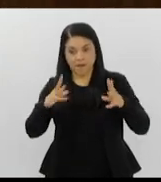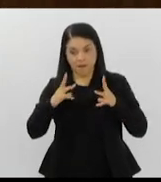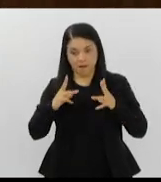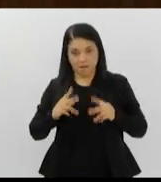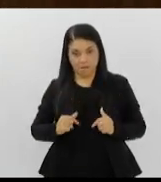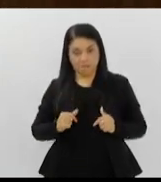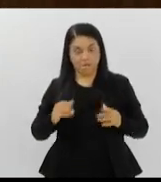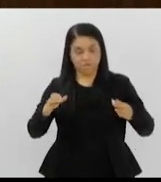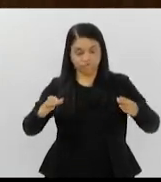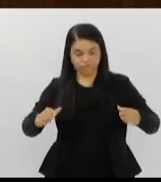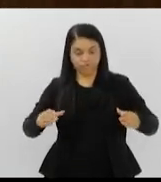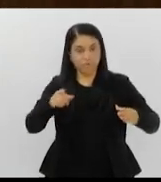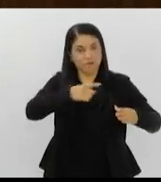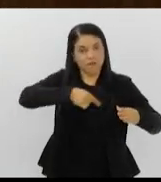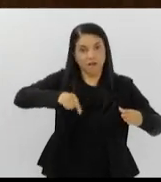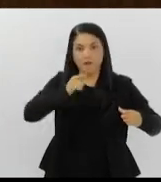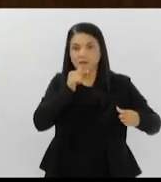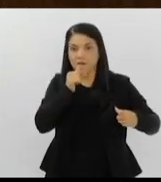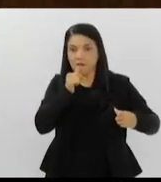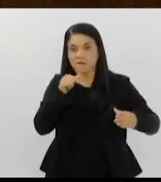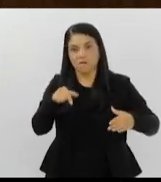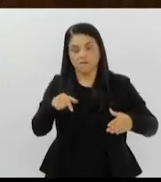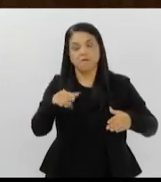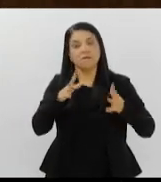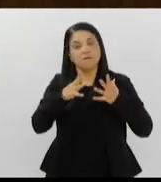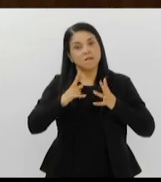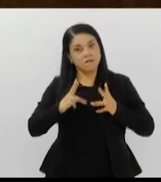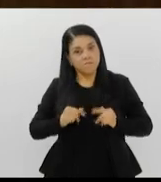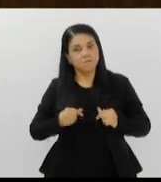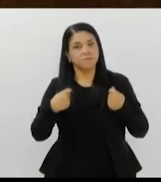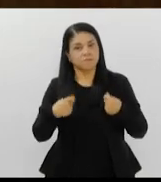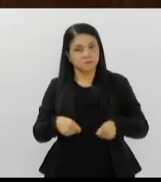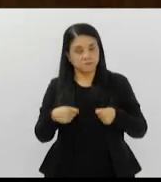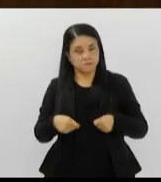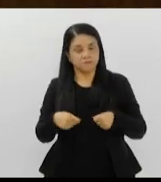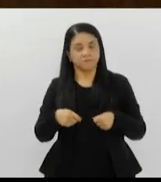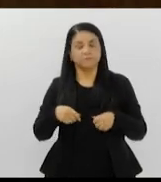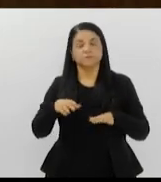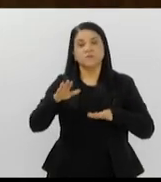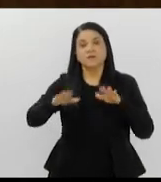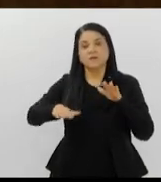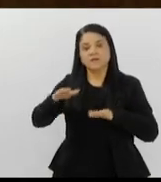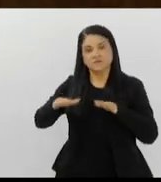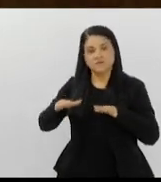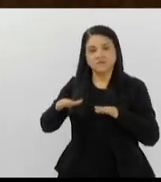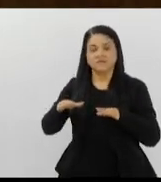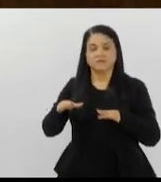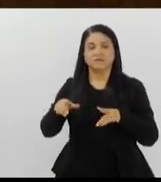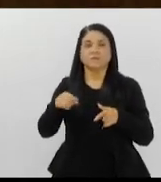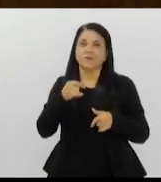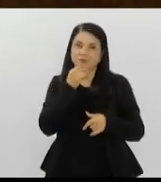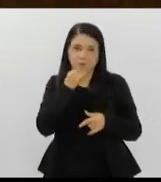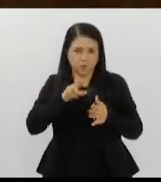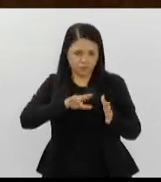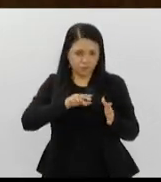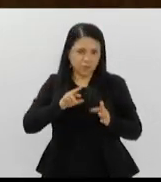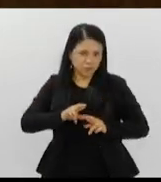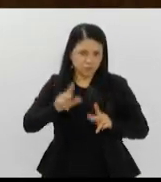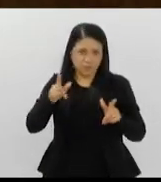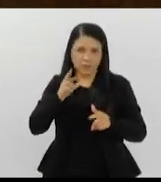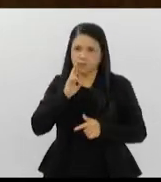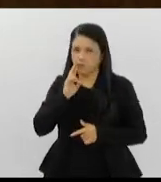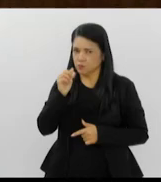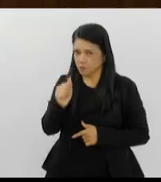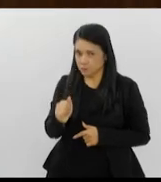depende de ter a lagoa limpa. Então, muitas vezes, não é o caso do deputado Rodrigo Amorim, que na CCJ